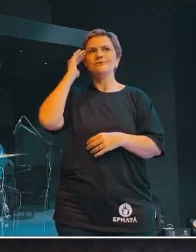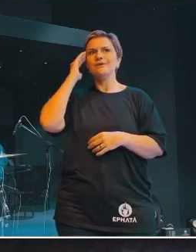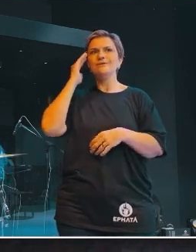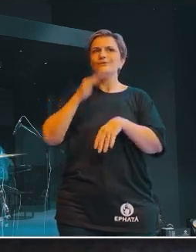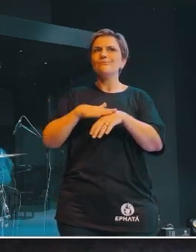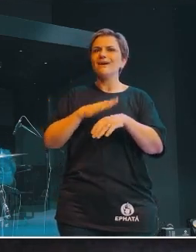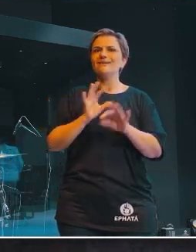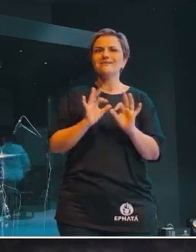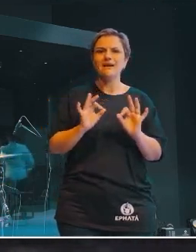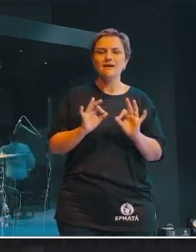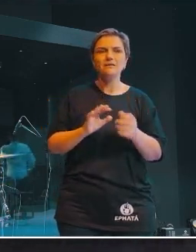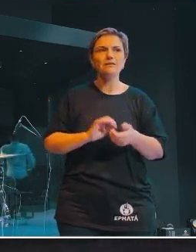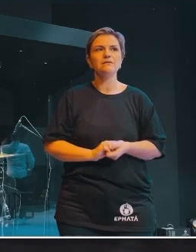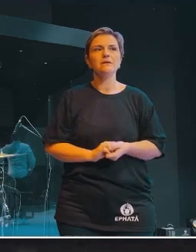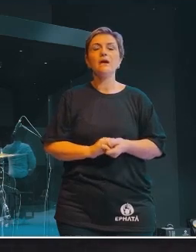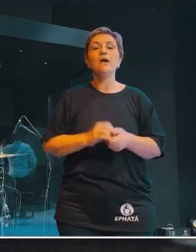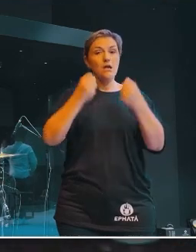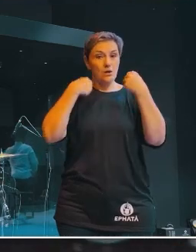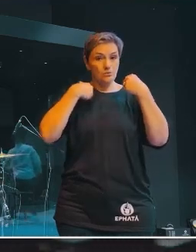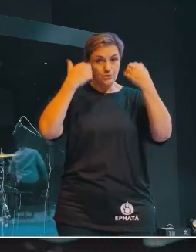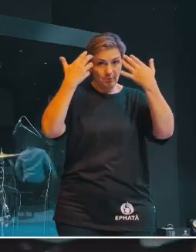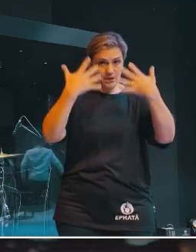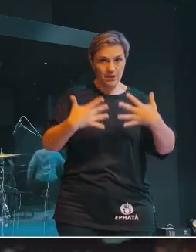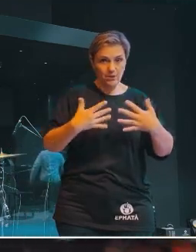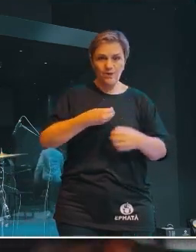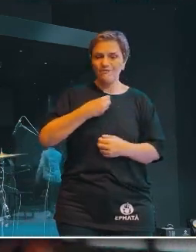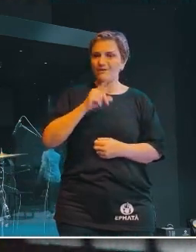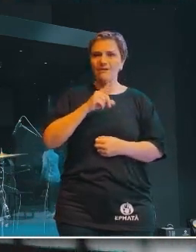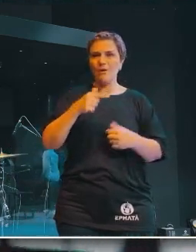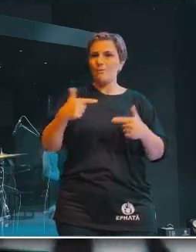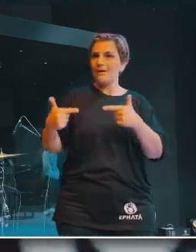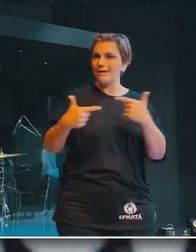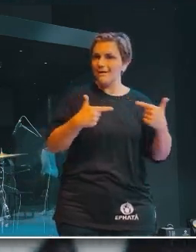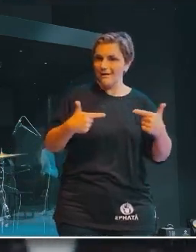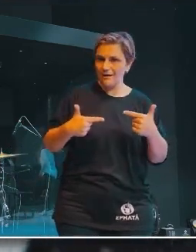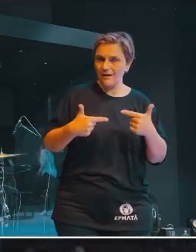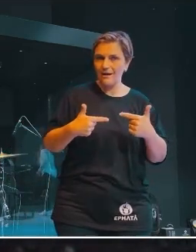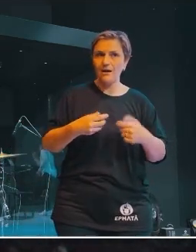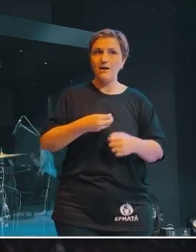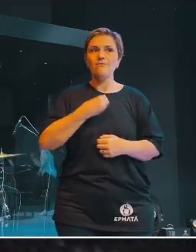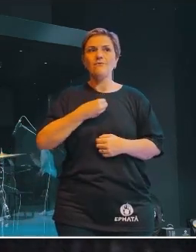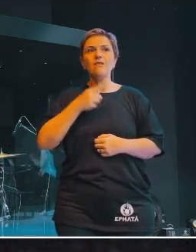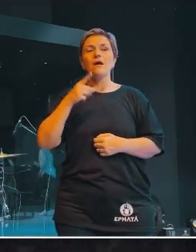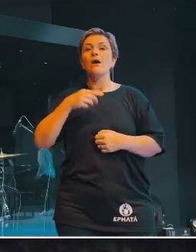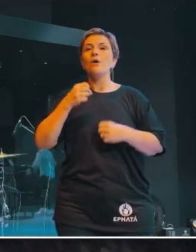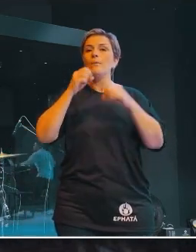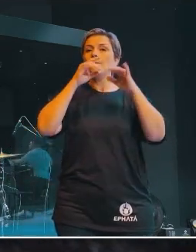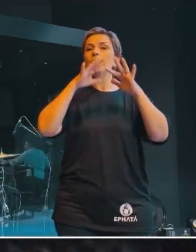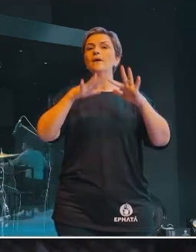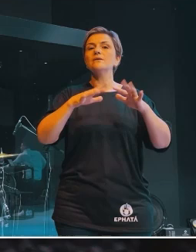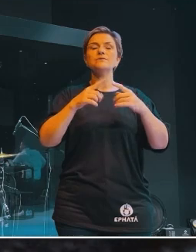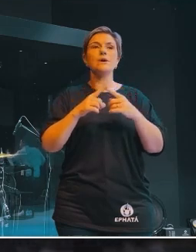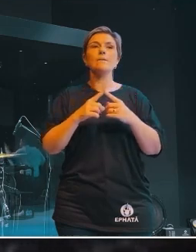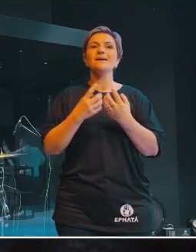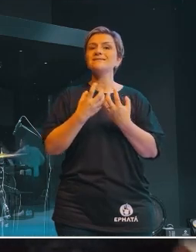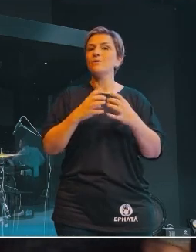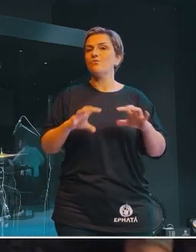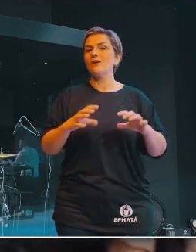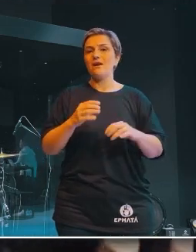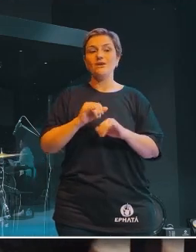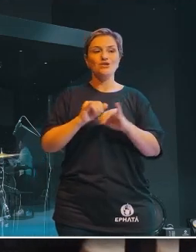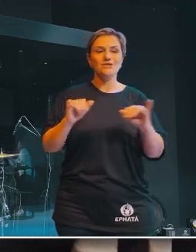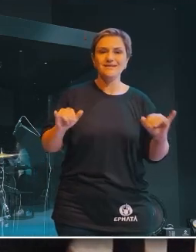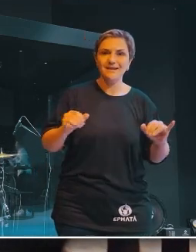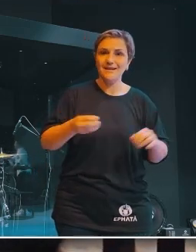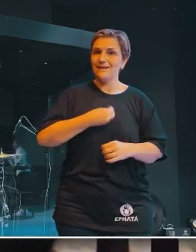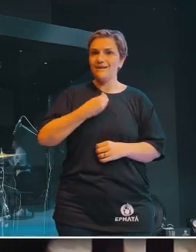explico. A vida ela não é uma guerra. A vida ela é uma bênção. Mas não quer dizer que na vida